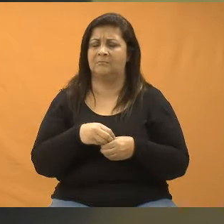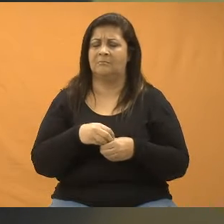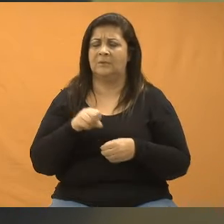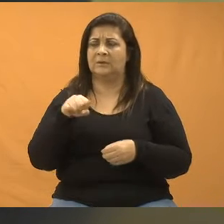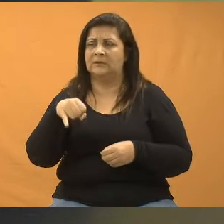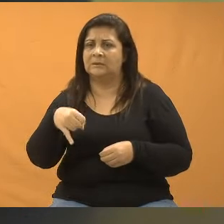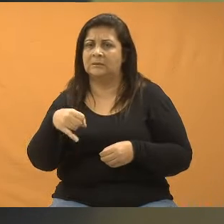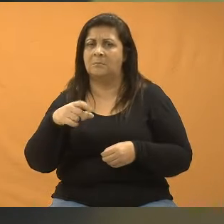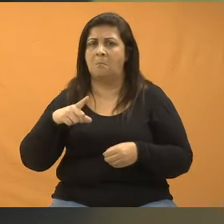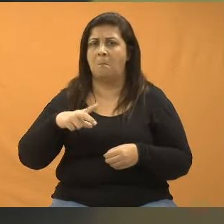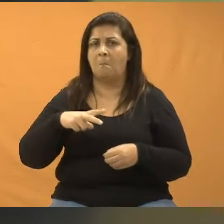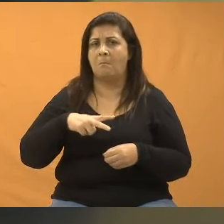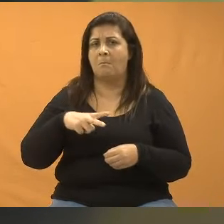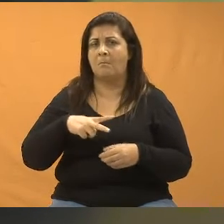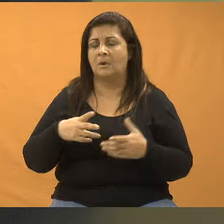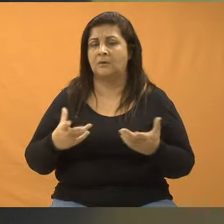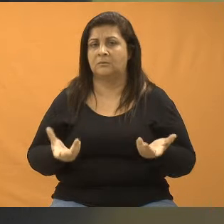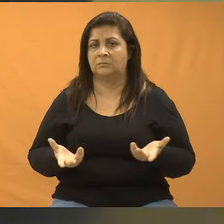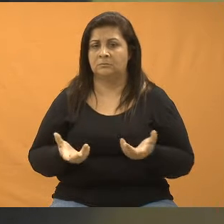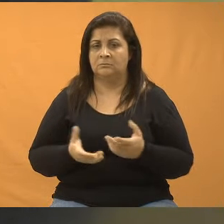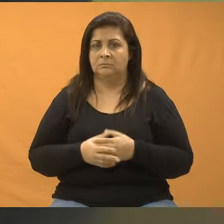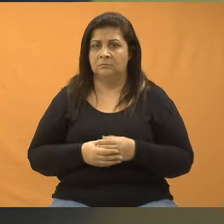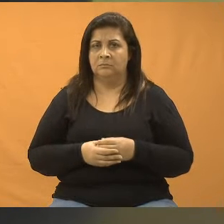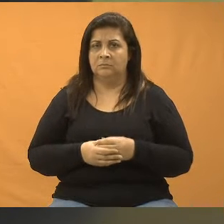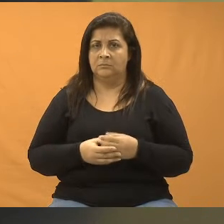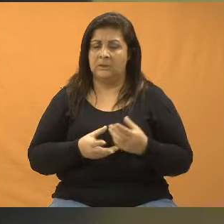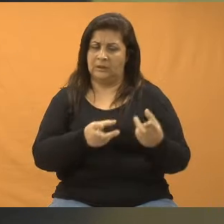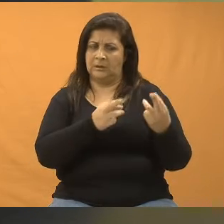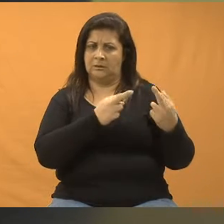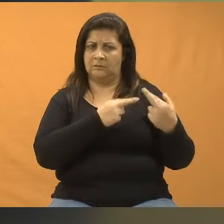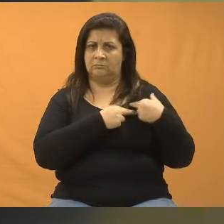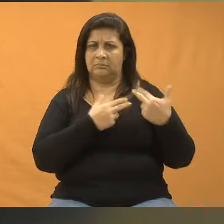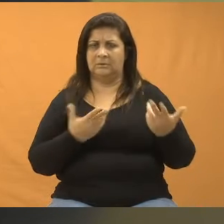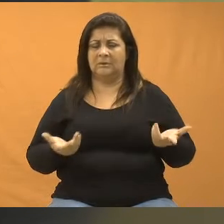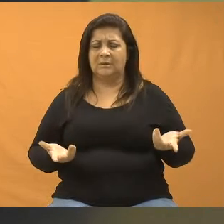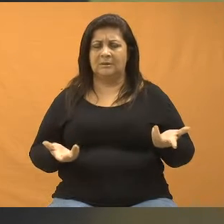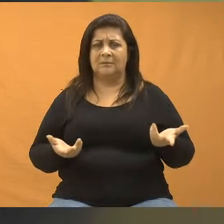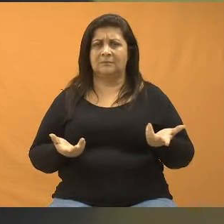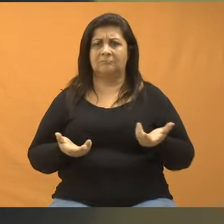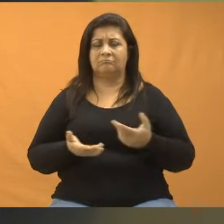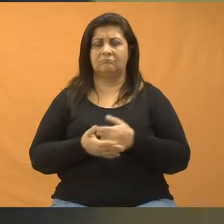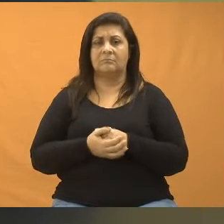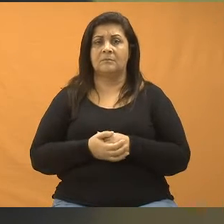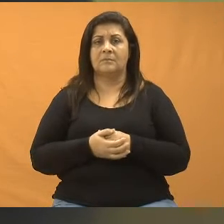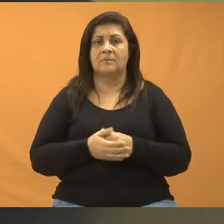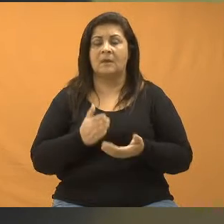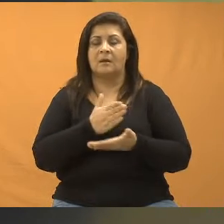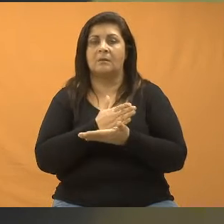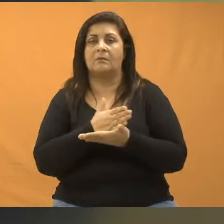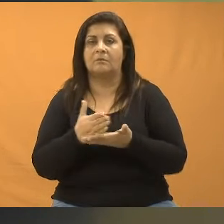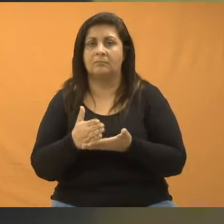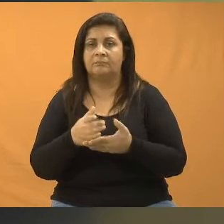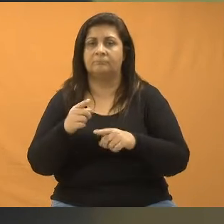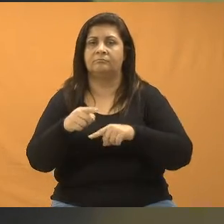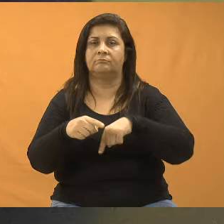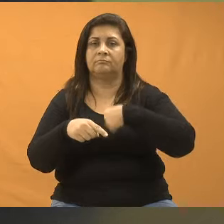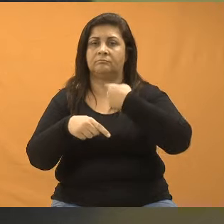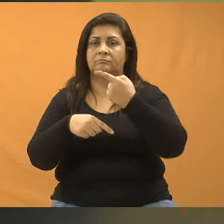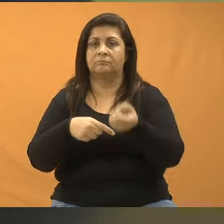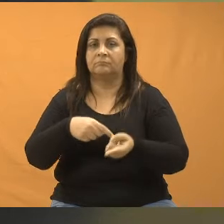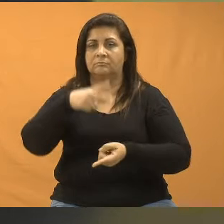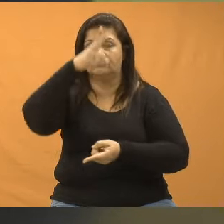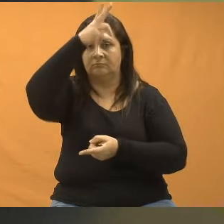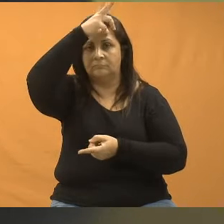entidade privada, né, um poder de mandato judicial. E, a partir de então, a Prefeitura passa